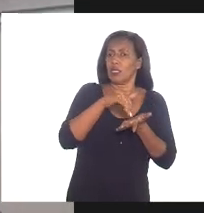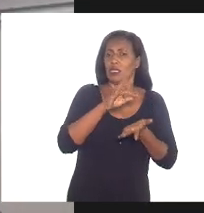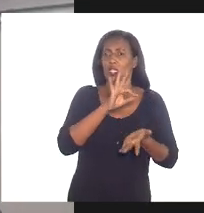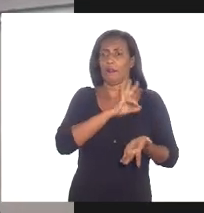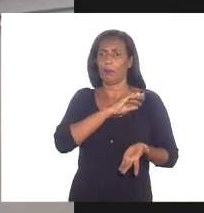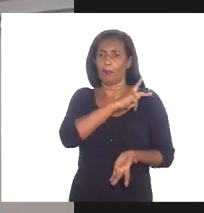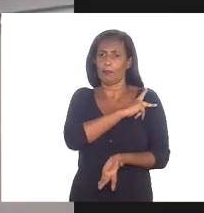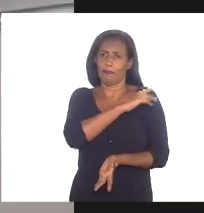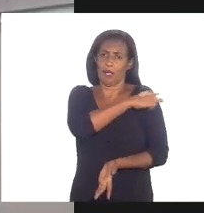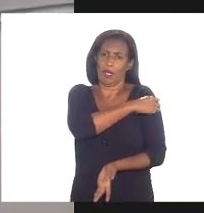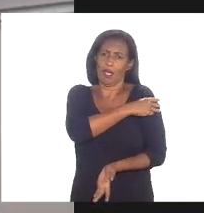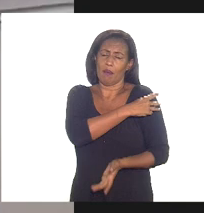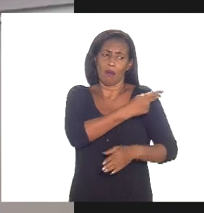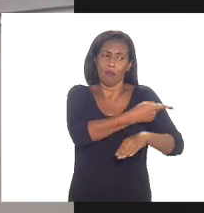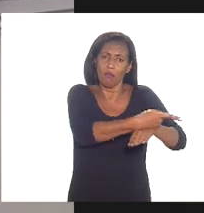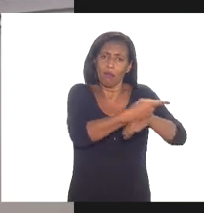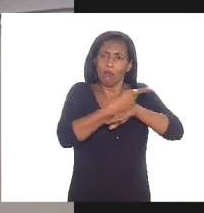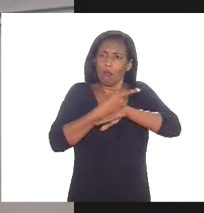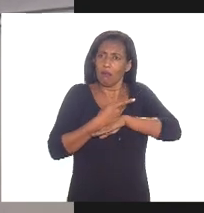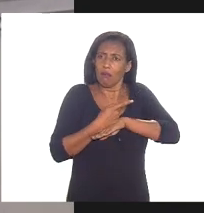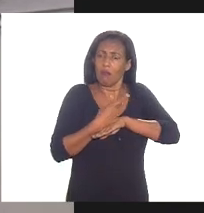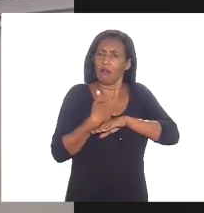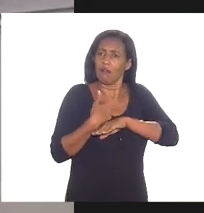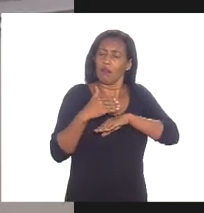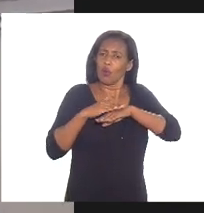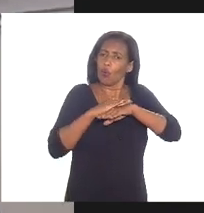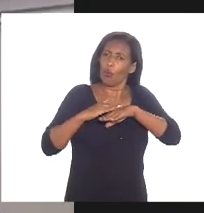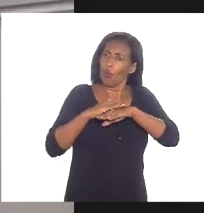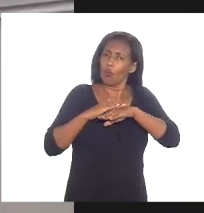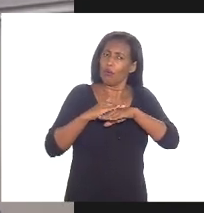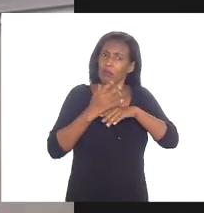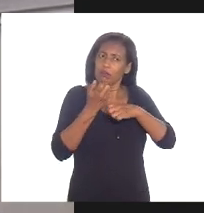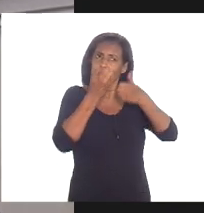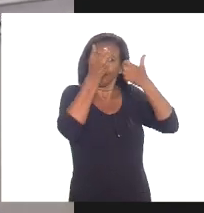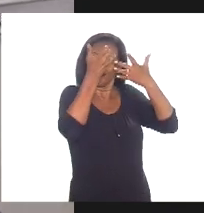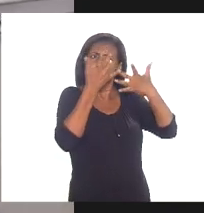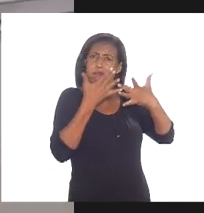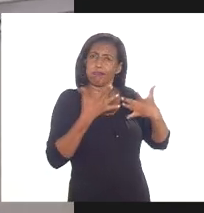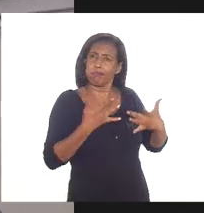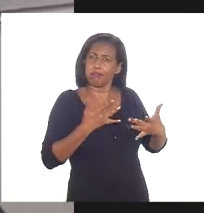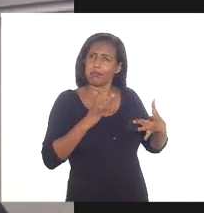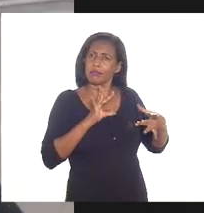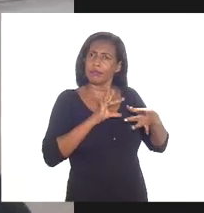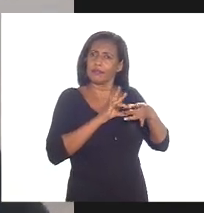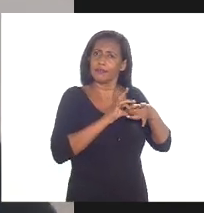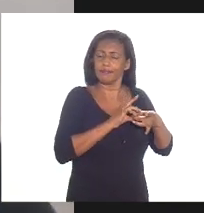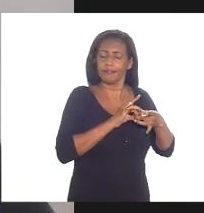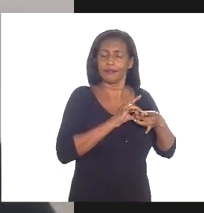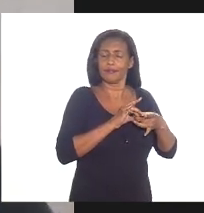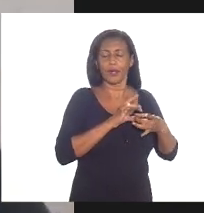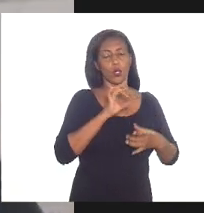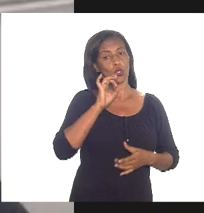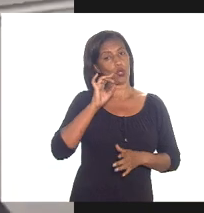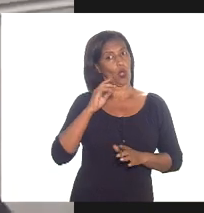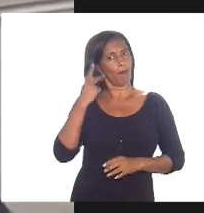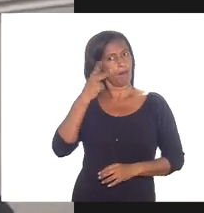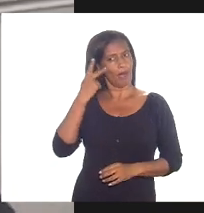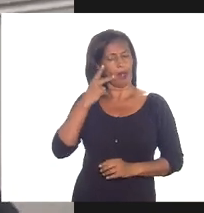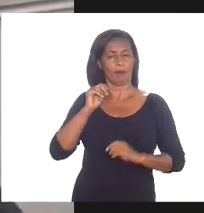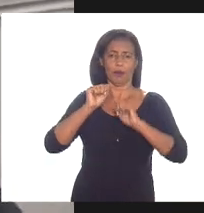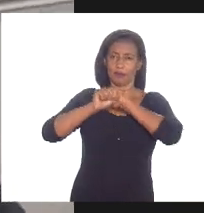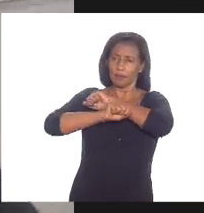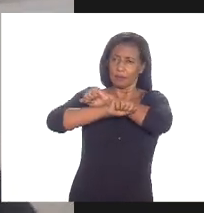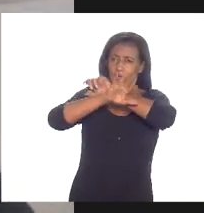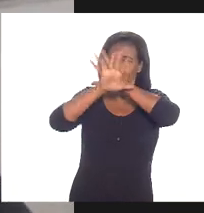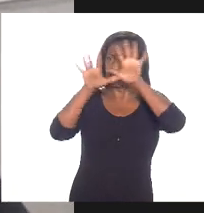de governo, me procuraram para tentar chegar a um entendimento. Então, eu só queria deixar isso claro. O parlamento tem,